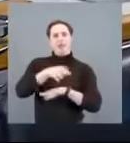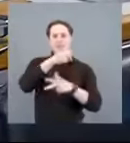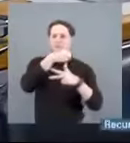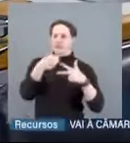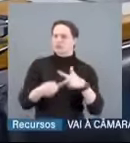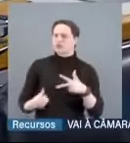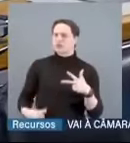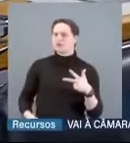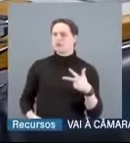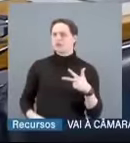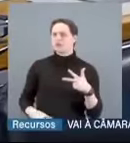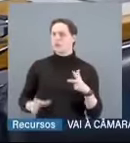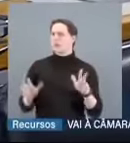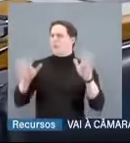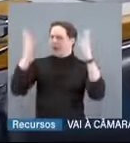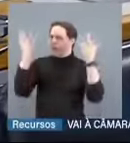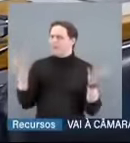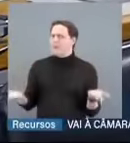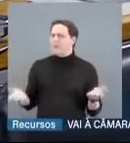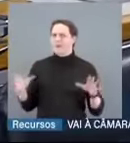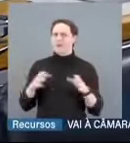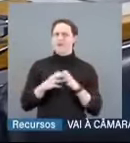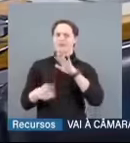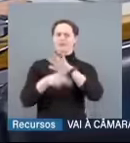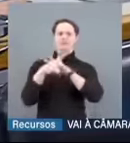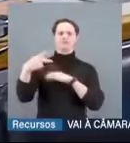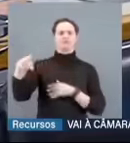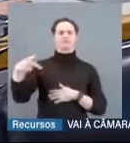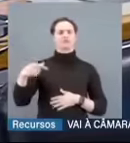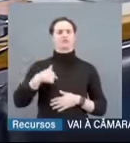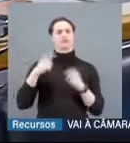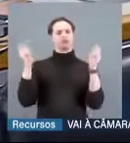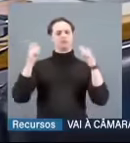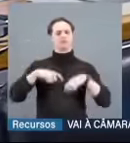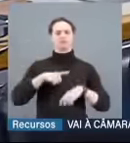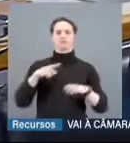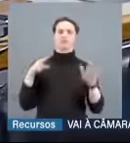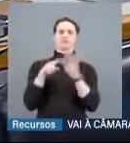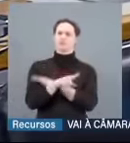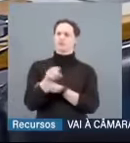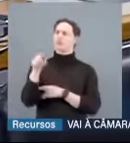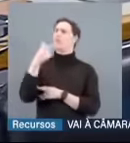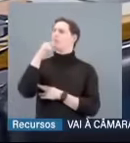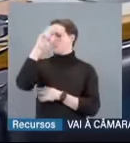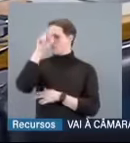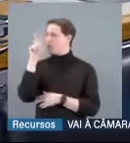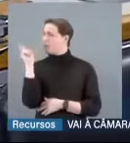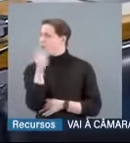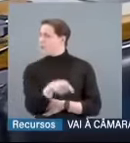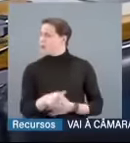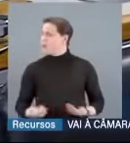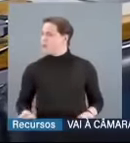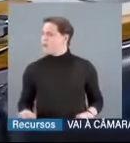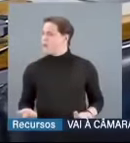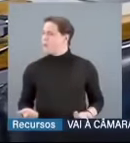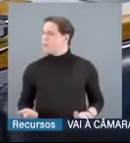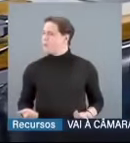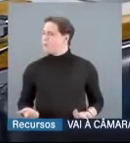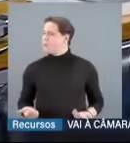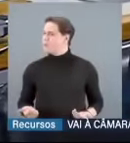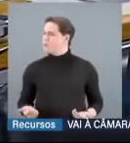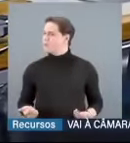poderes. Comemorando, e era da equipe dele. E eu poderia perguntar, foi o senhor que mandou ele para lá?